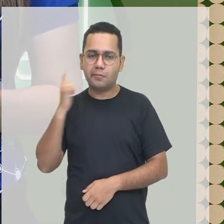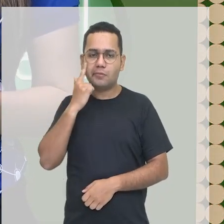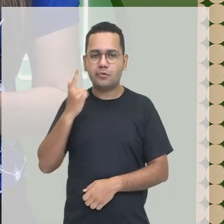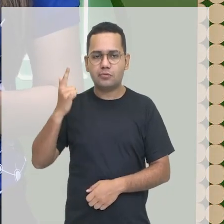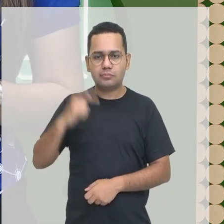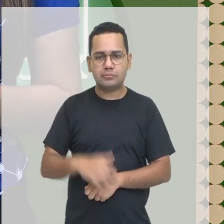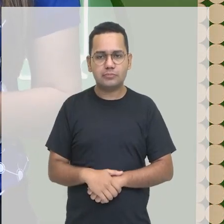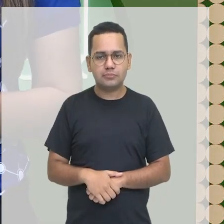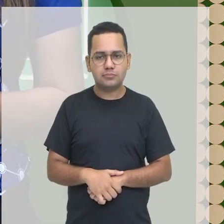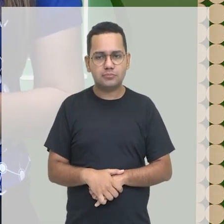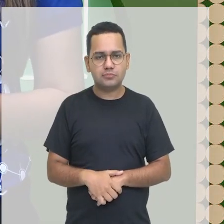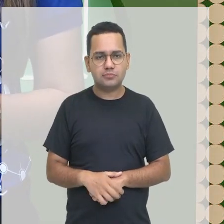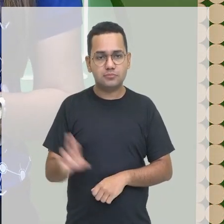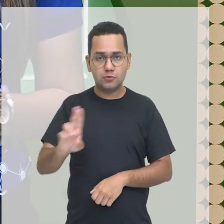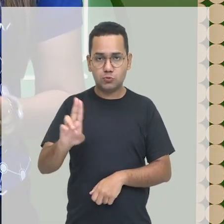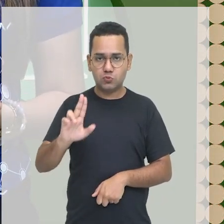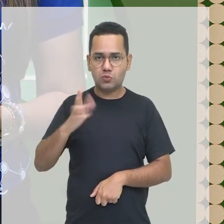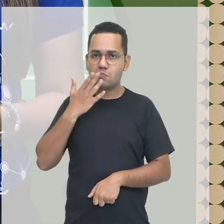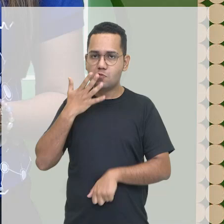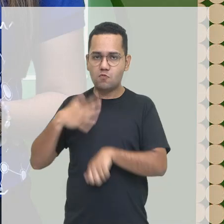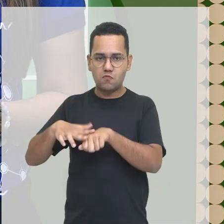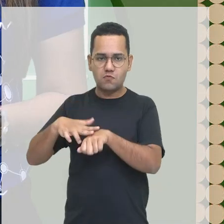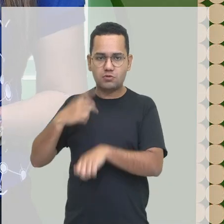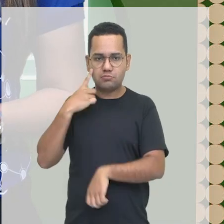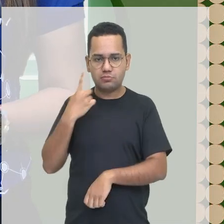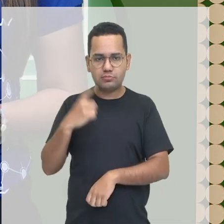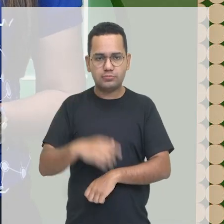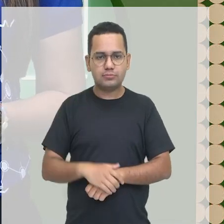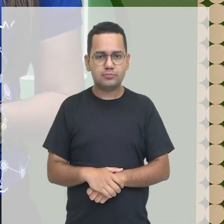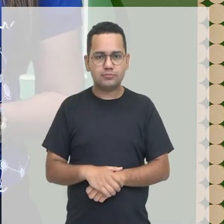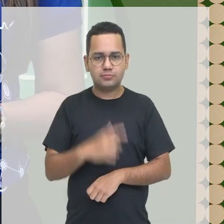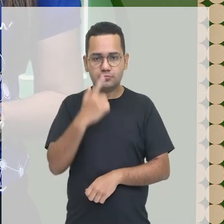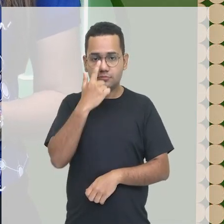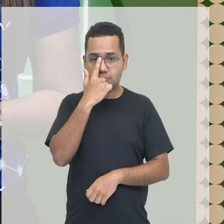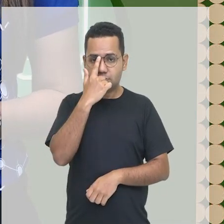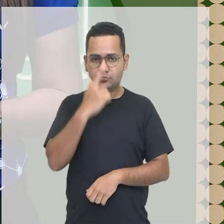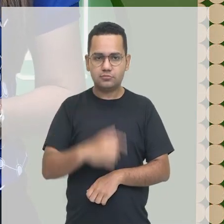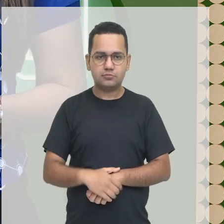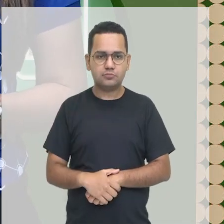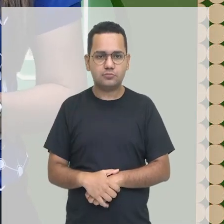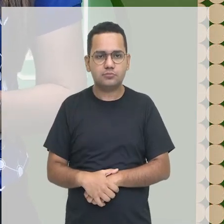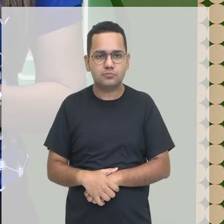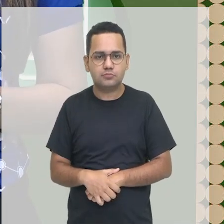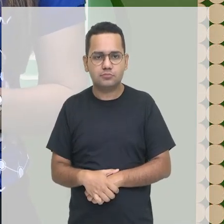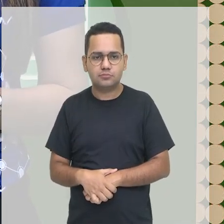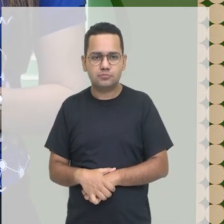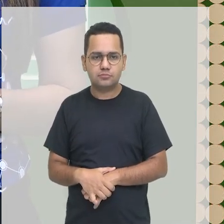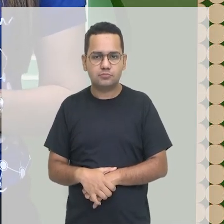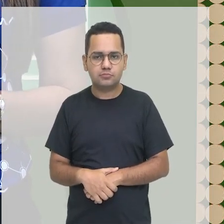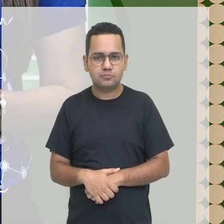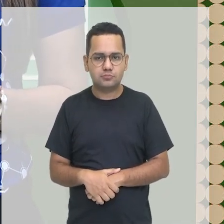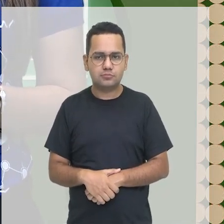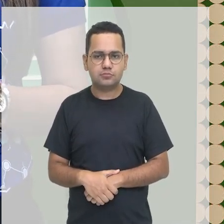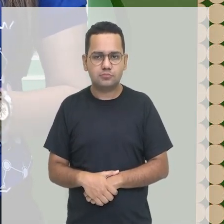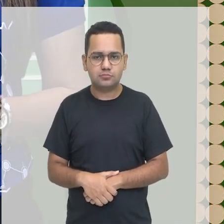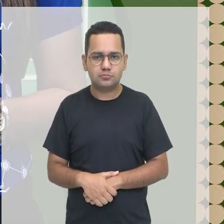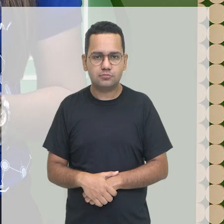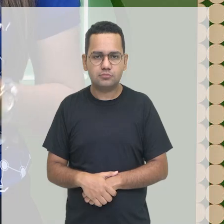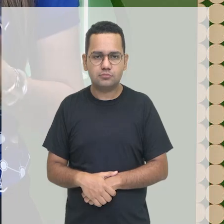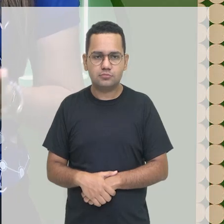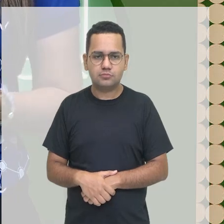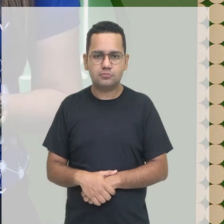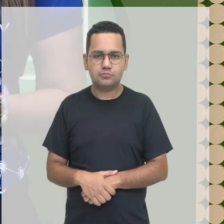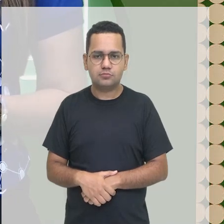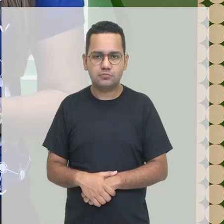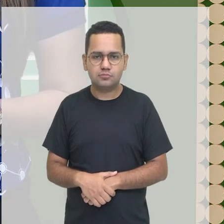como o Ardipithecus ramidus e o Ardipithecus cadabá, né? Então,